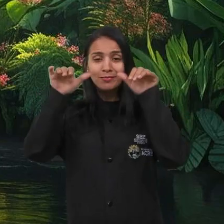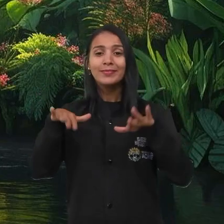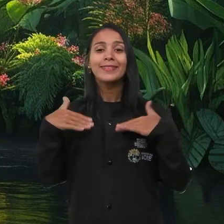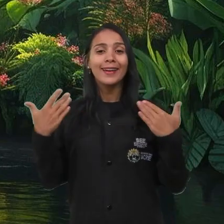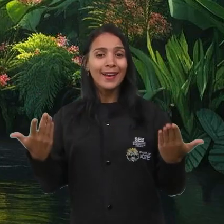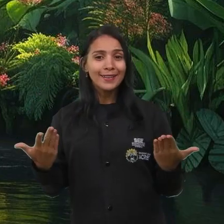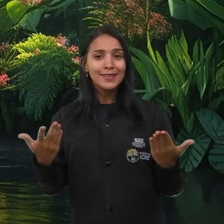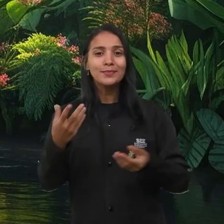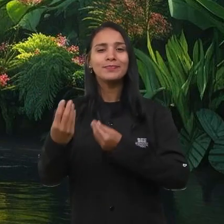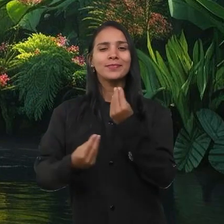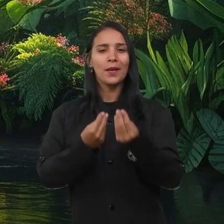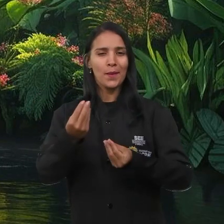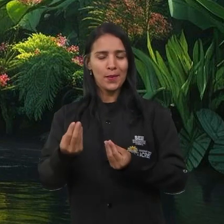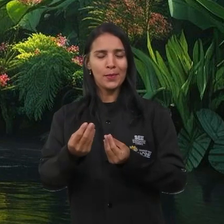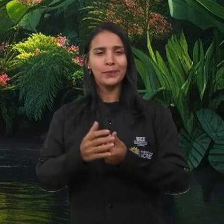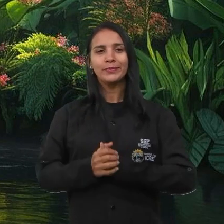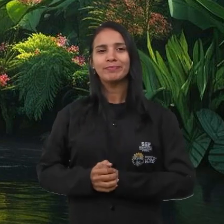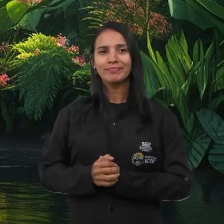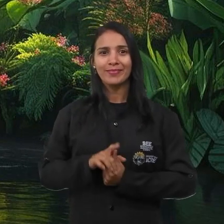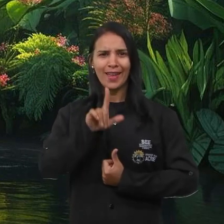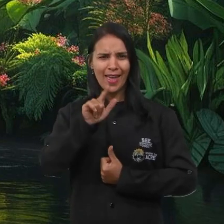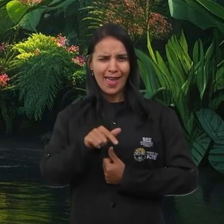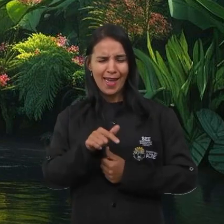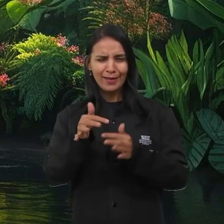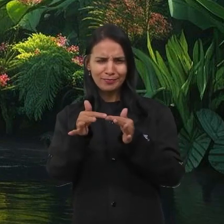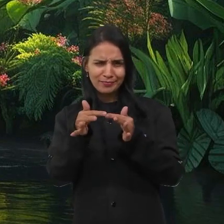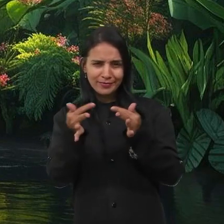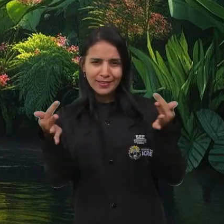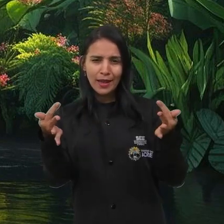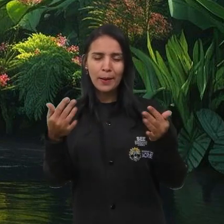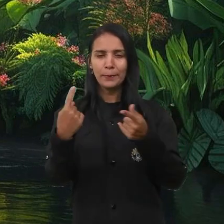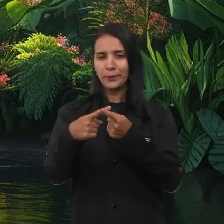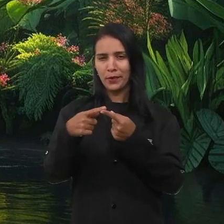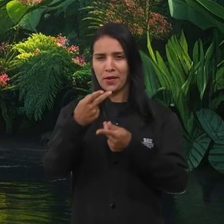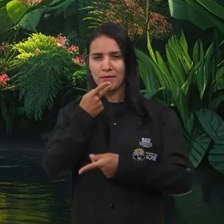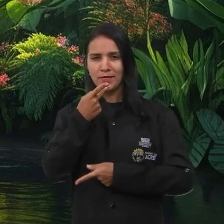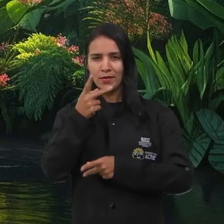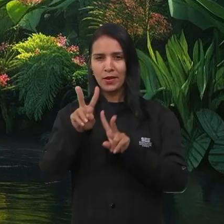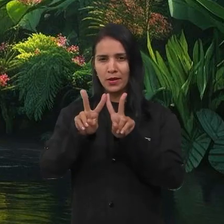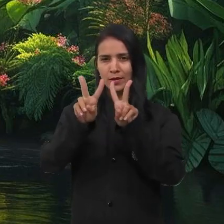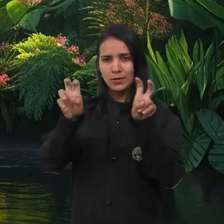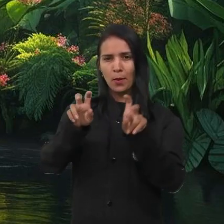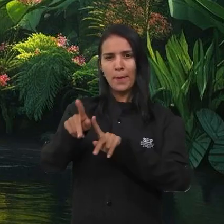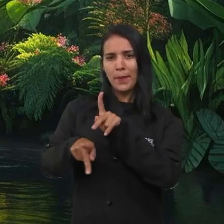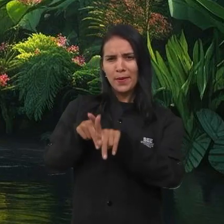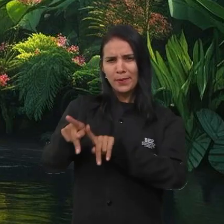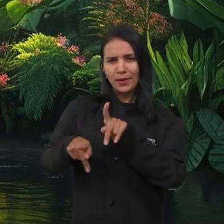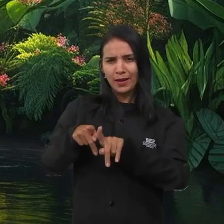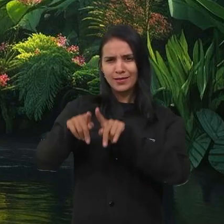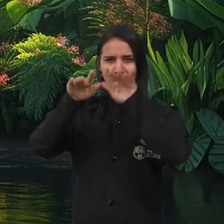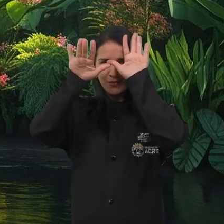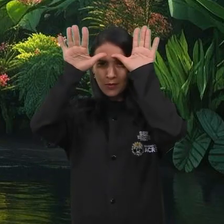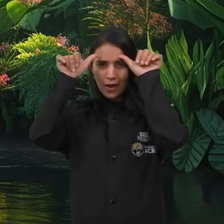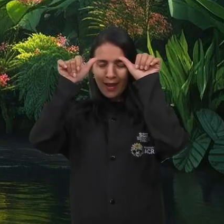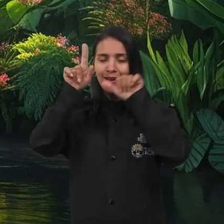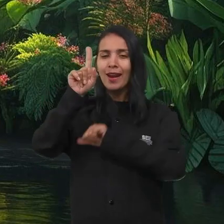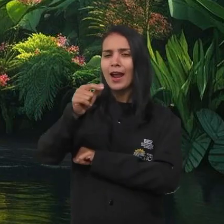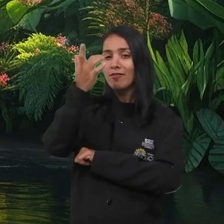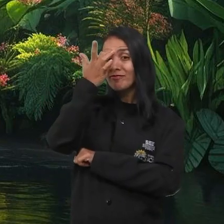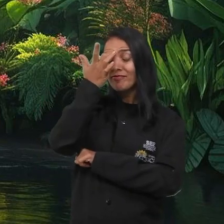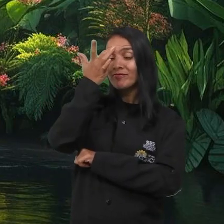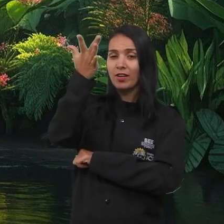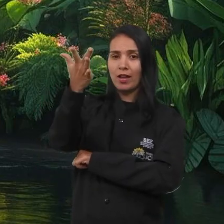Muito simples, assim, quando a gente fala da população acriana, de certa forma, é bem fácil a